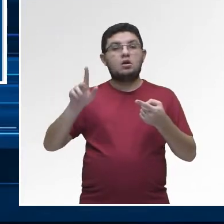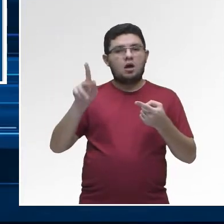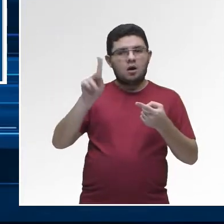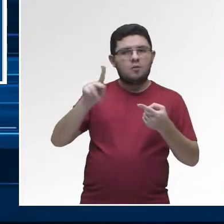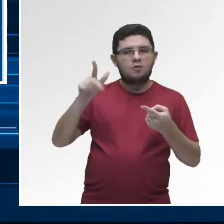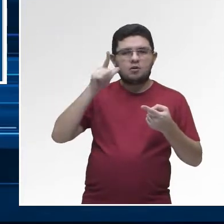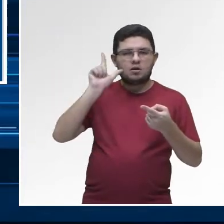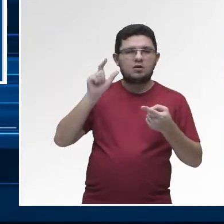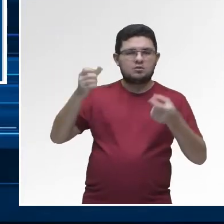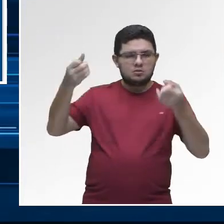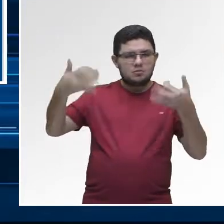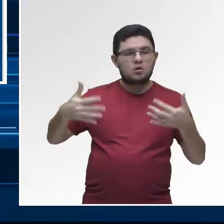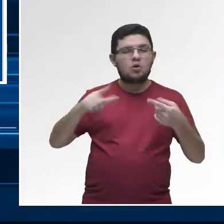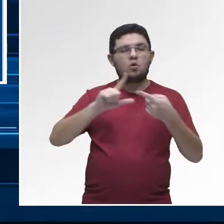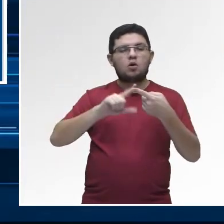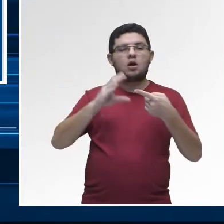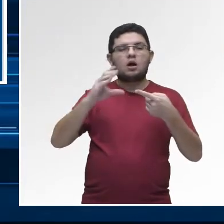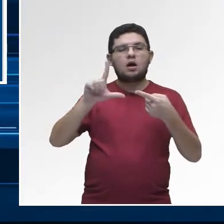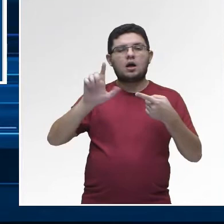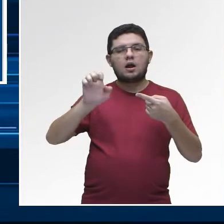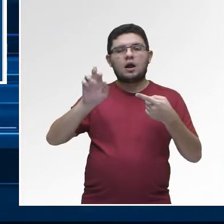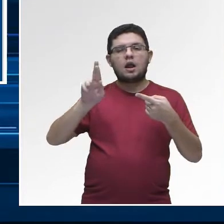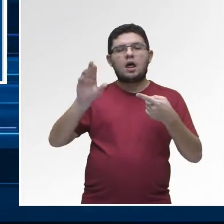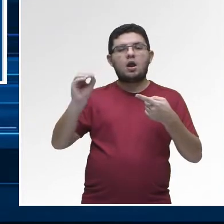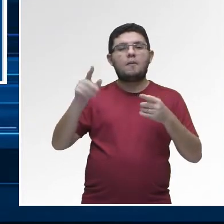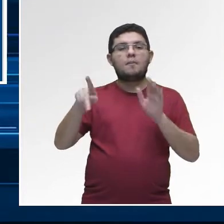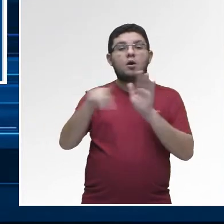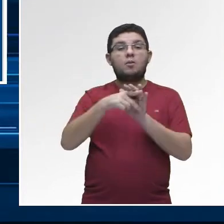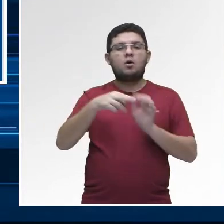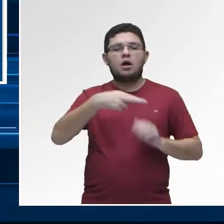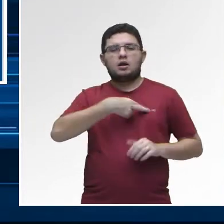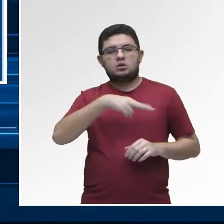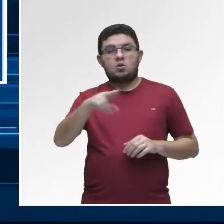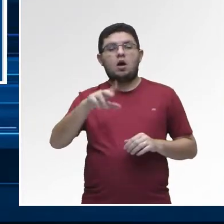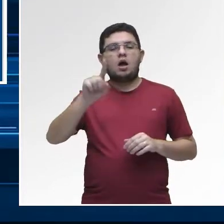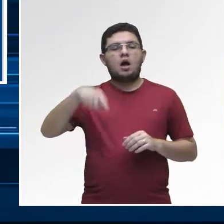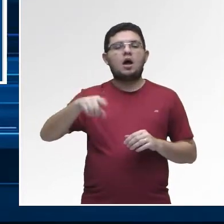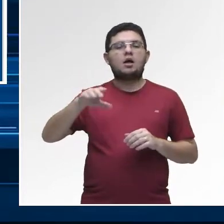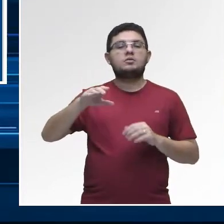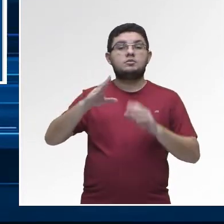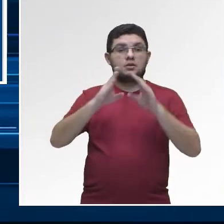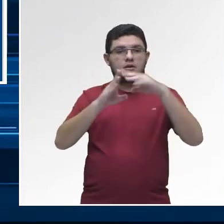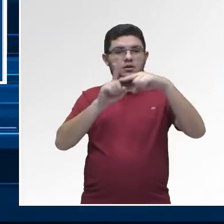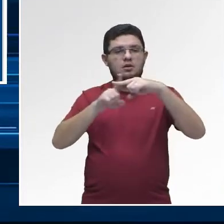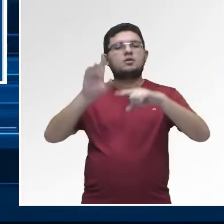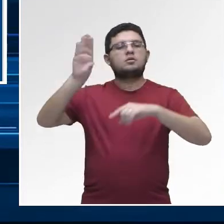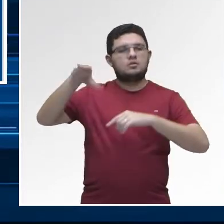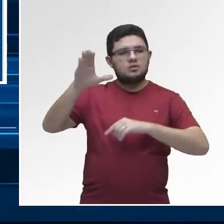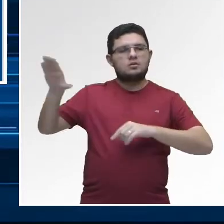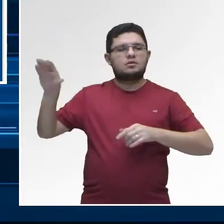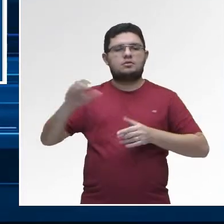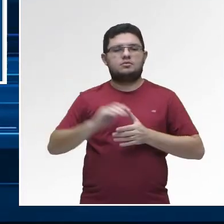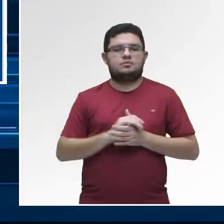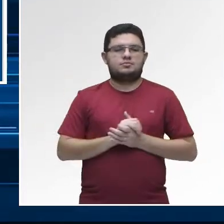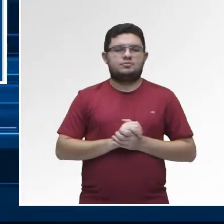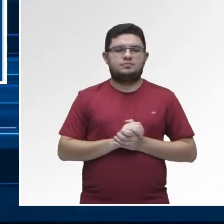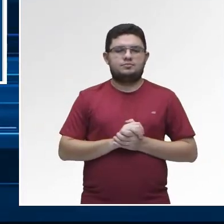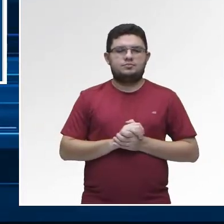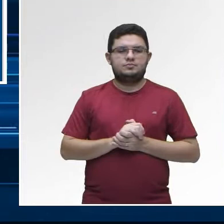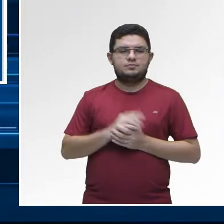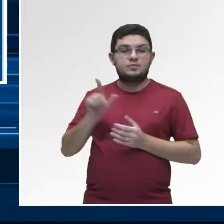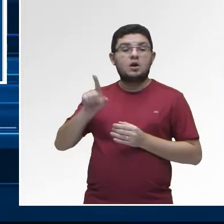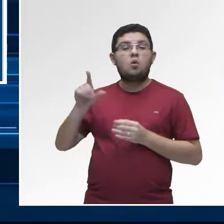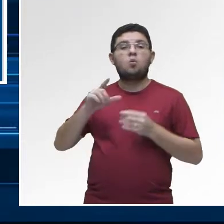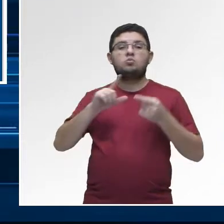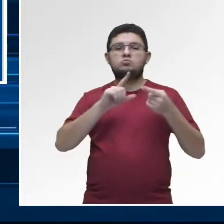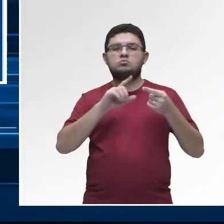É o pessoal que faz parte da igreja, não é isso? Da igreja católica. Então, aí, dentro do